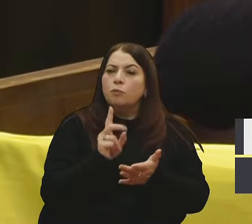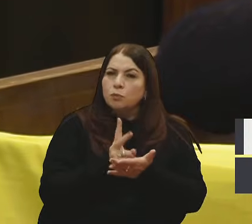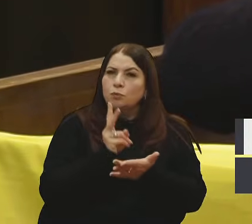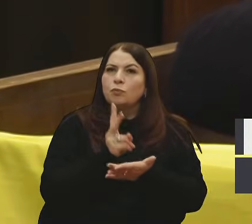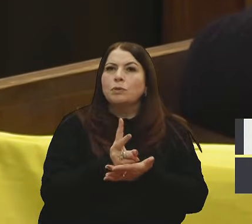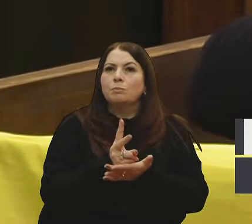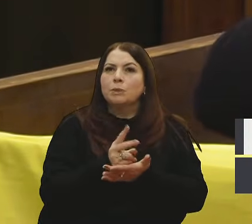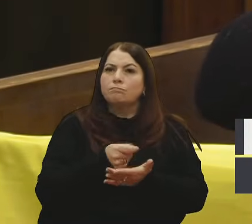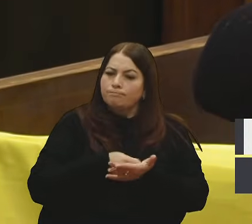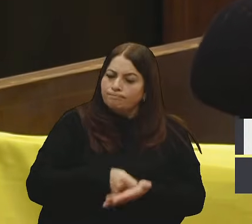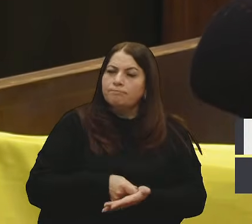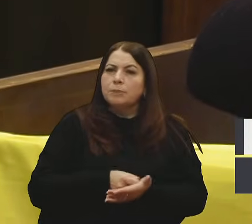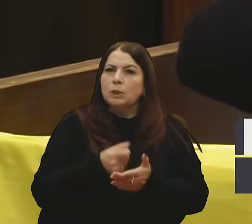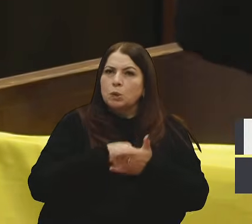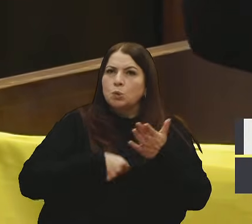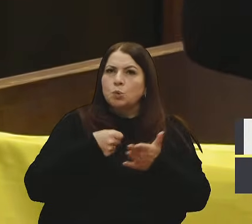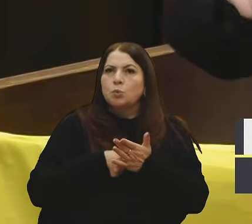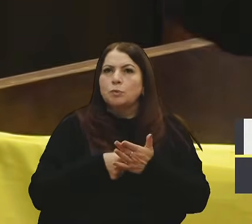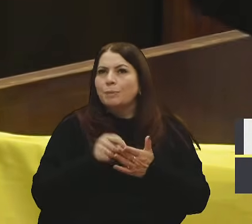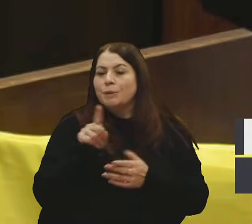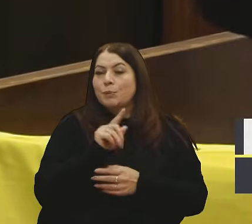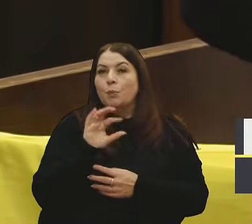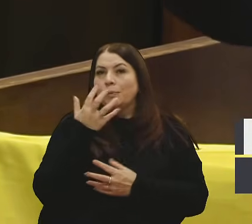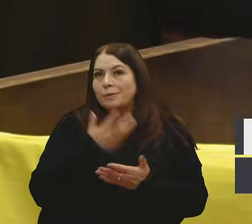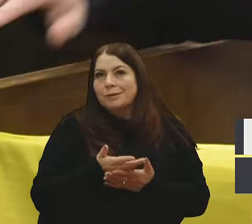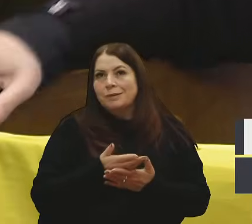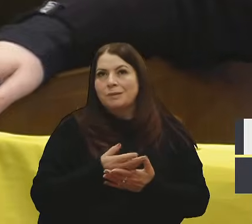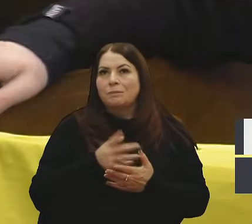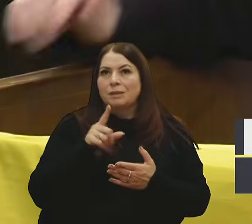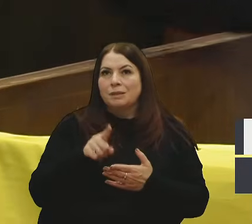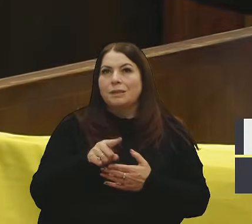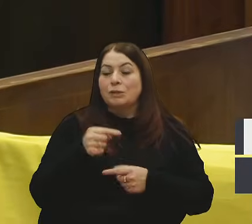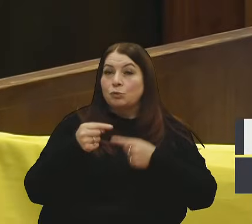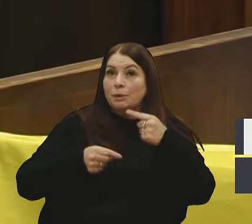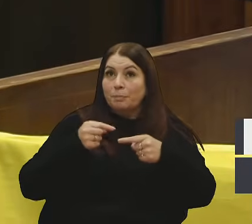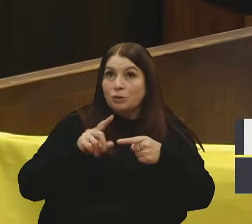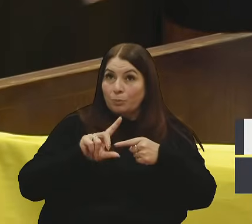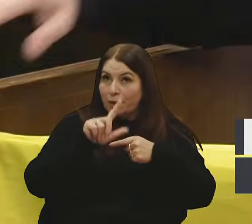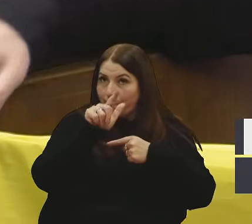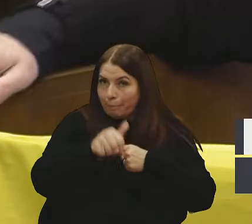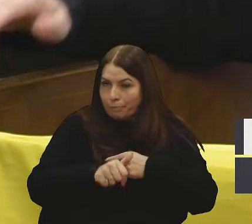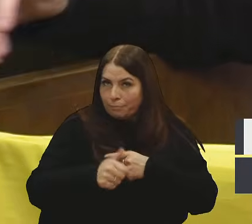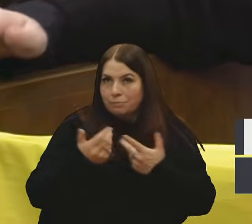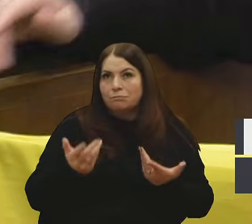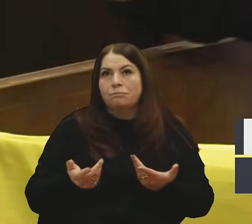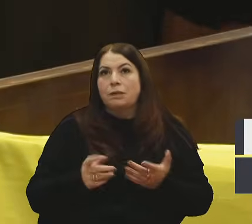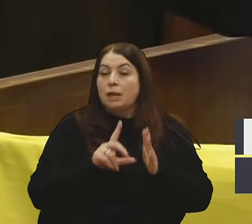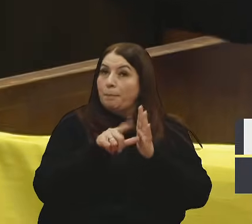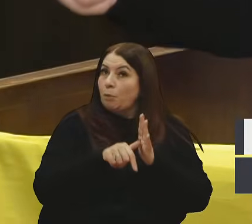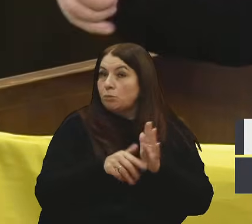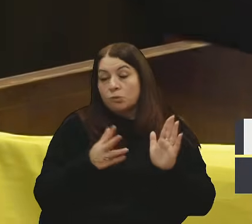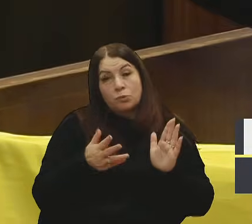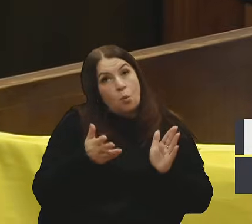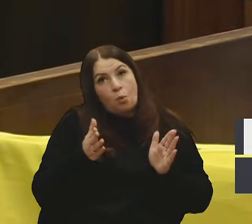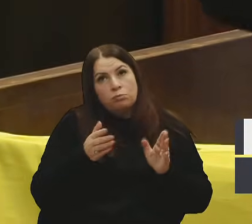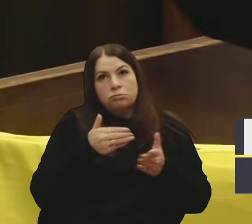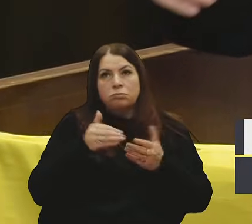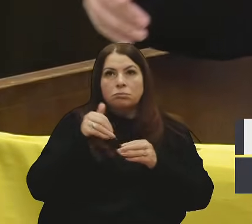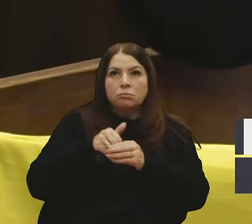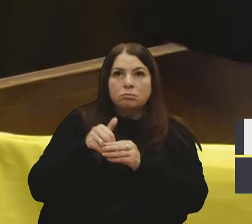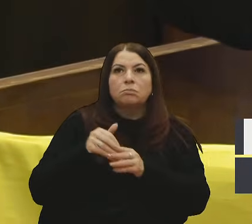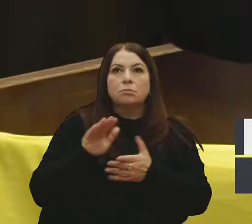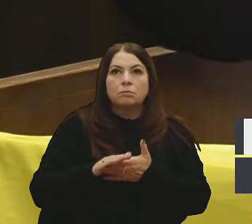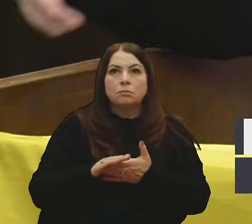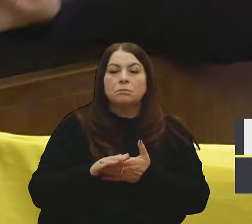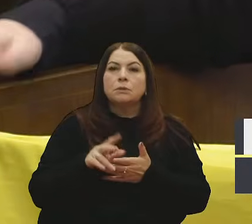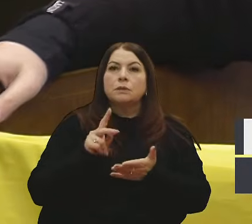seguir firmes nessa luta para que isso não aconteça e para que a gente deixe esse debate para depois, né? Depois dessa, ou durante a eleição, para que a gente possa...